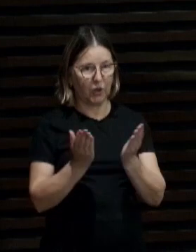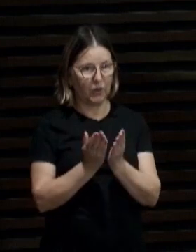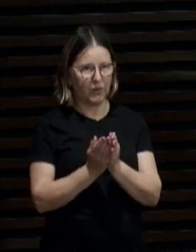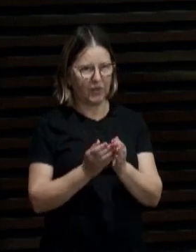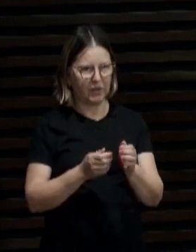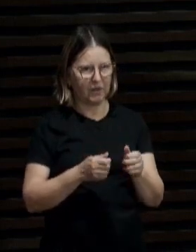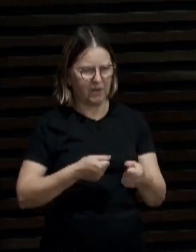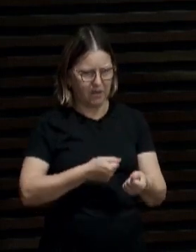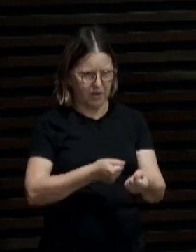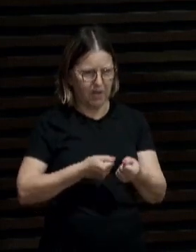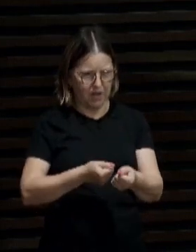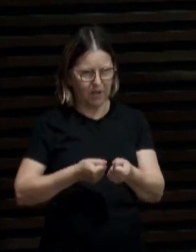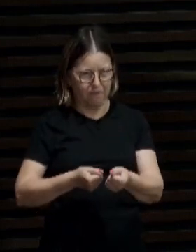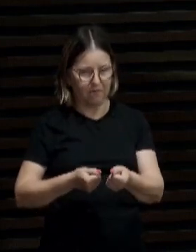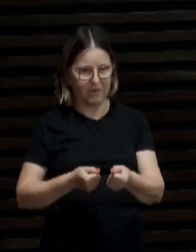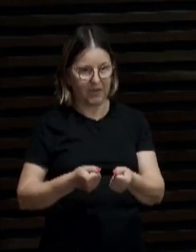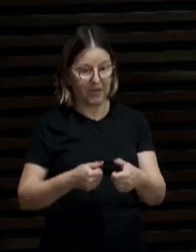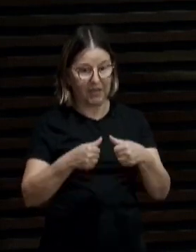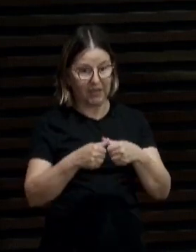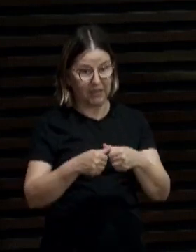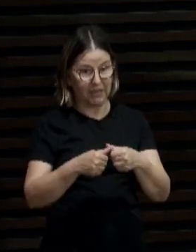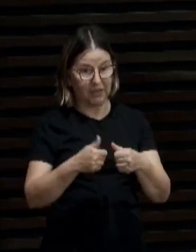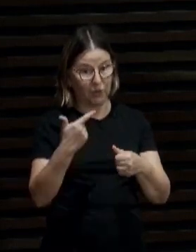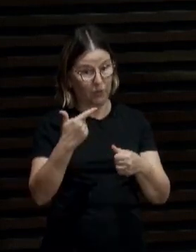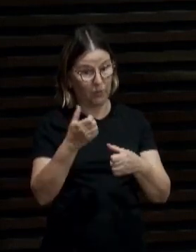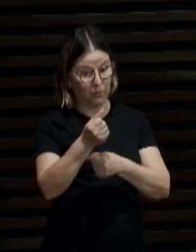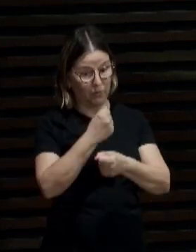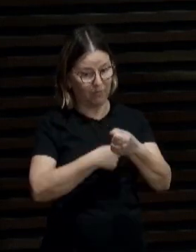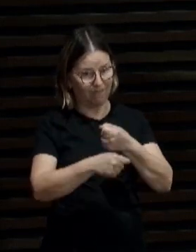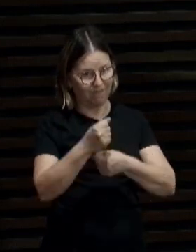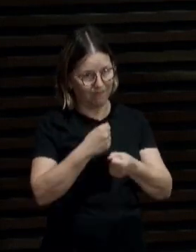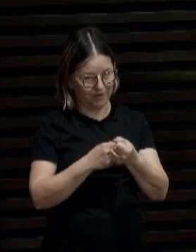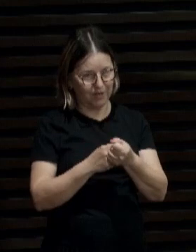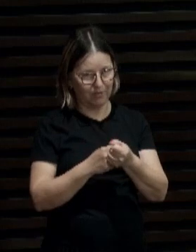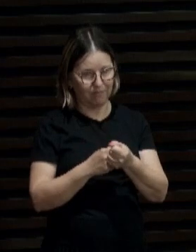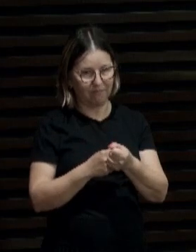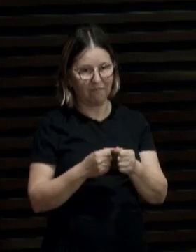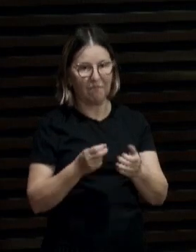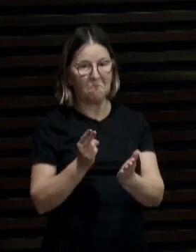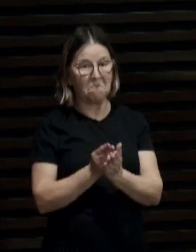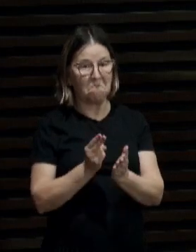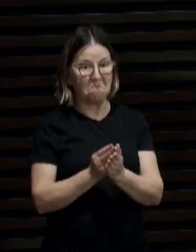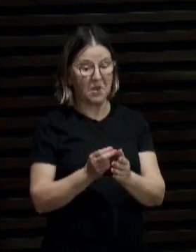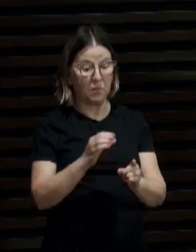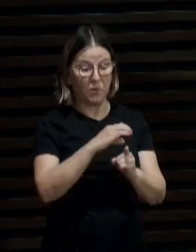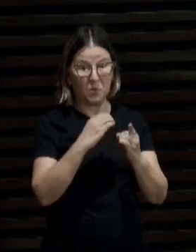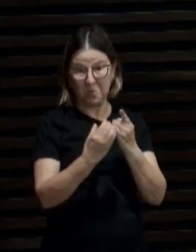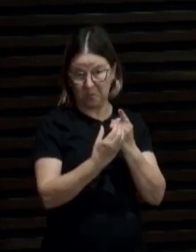reunir estava sendo ameaçado. Foi duramente ameaçado, né? E alguns irmãos não sentiram